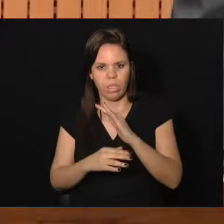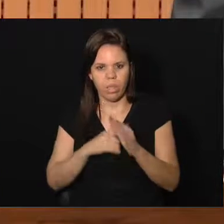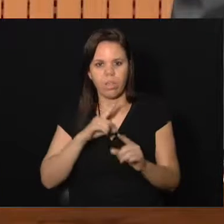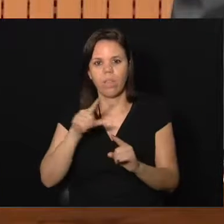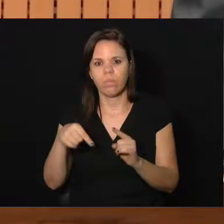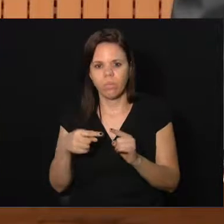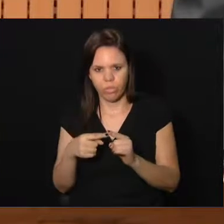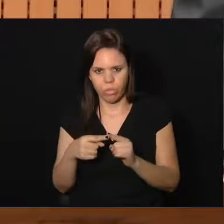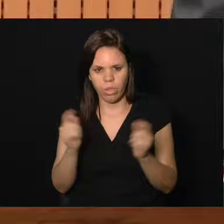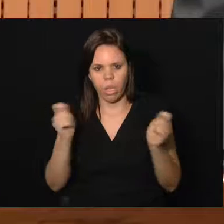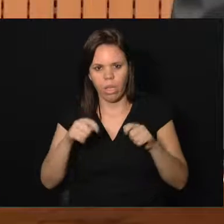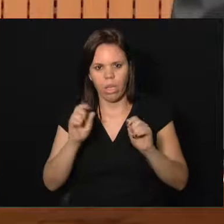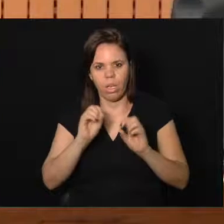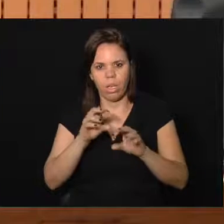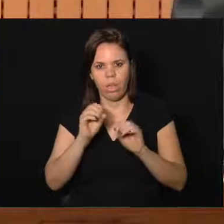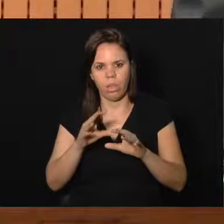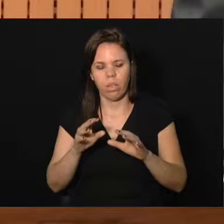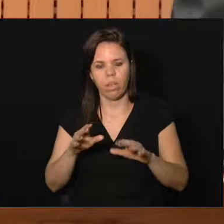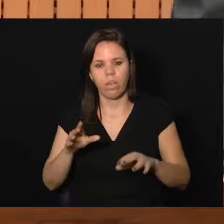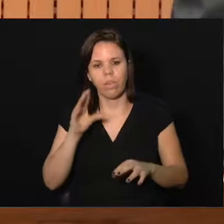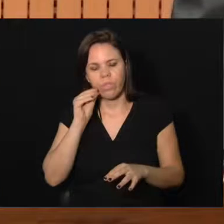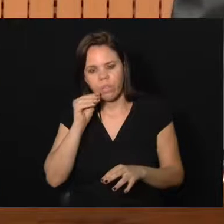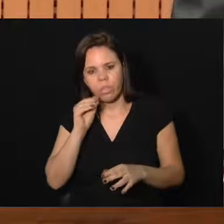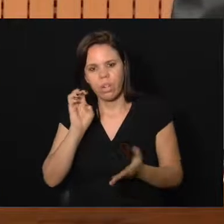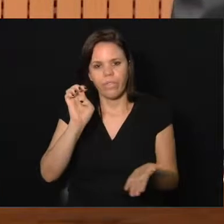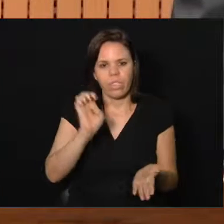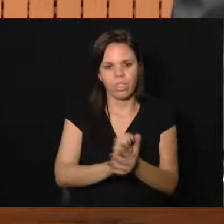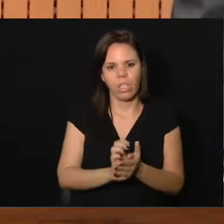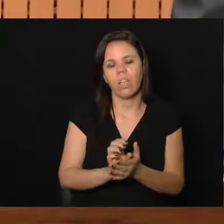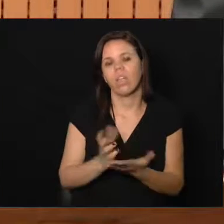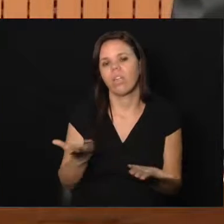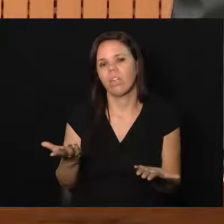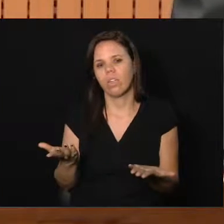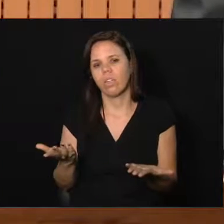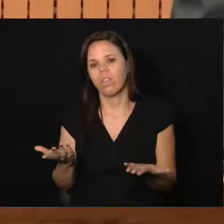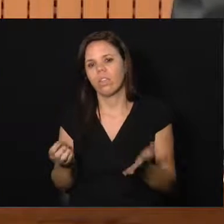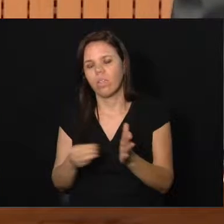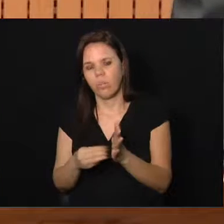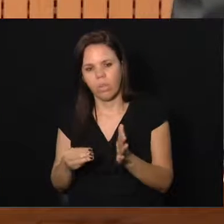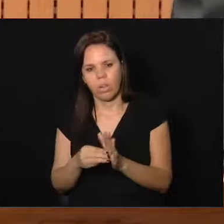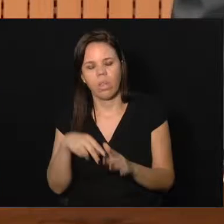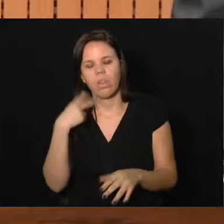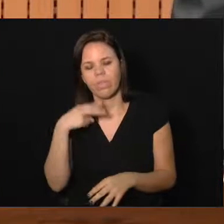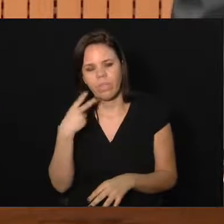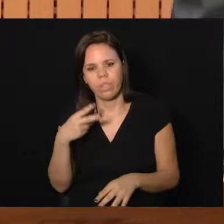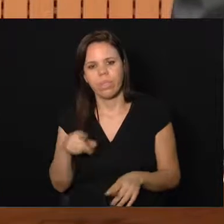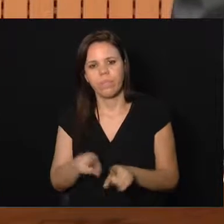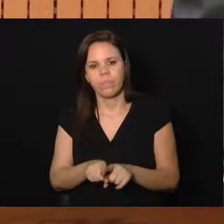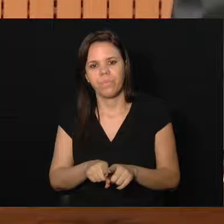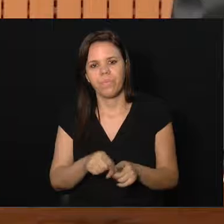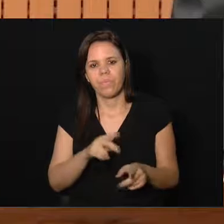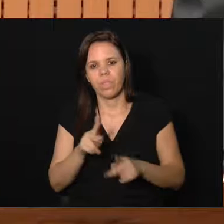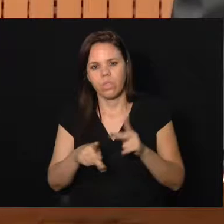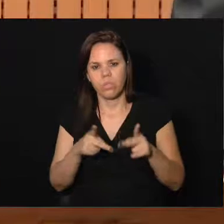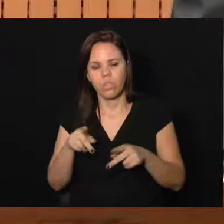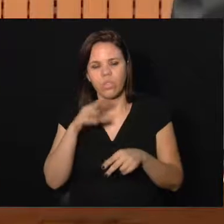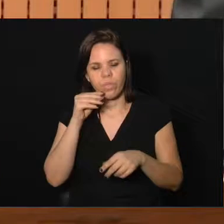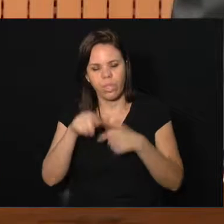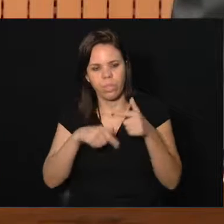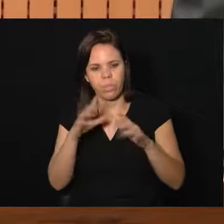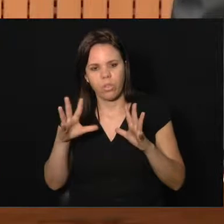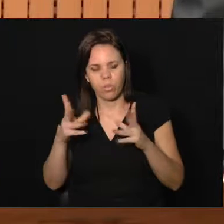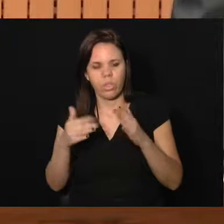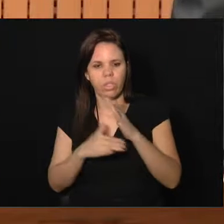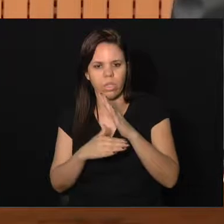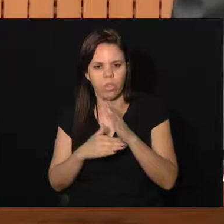objetivo de capacitar os servidores efetivos, comissionados, os vereadores e seus assessores. Então, a gente